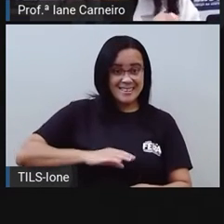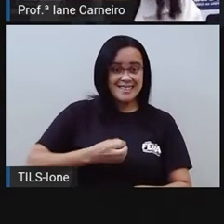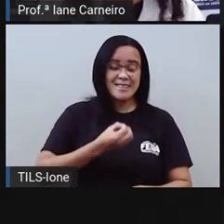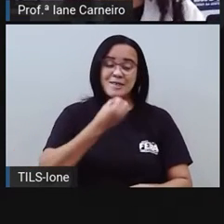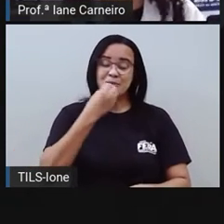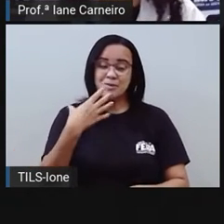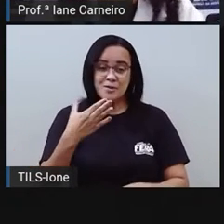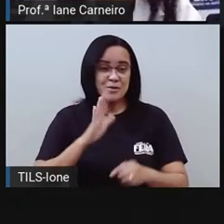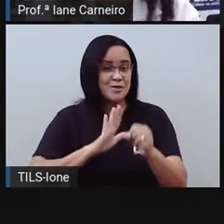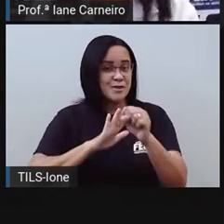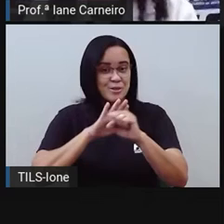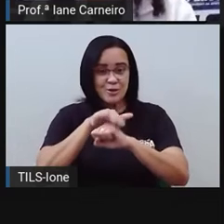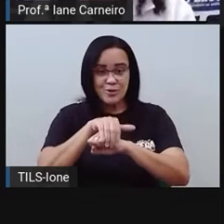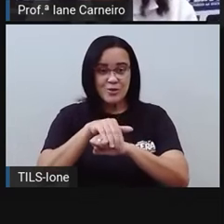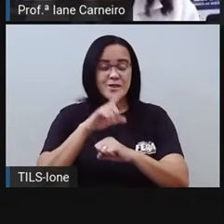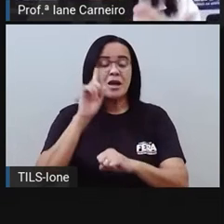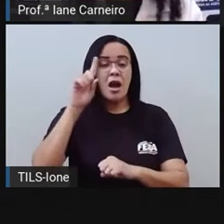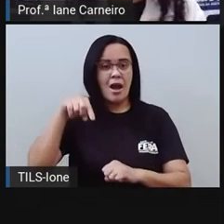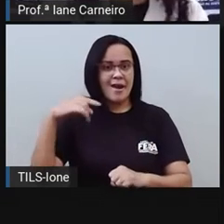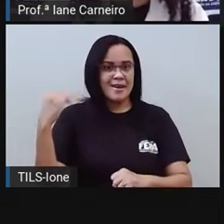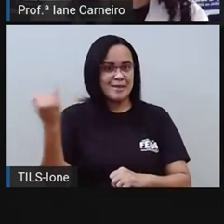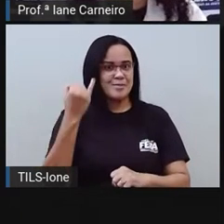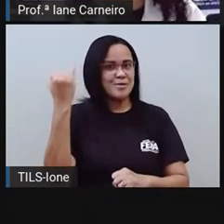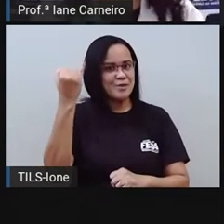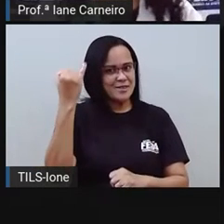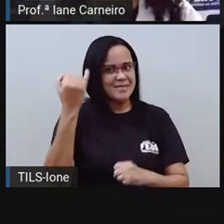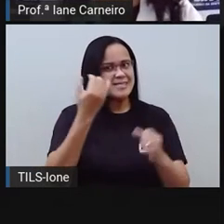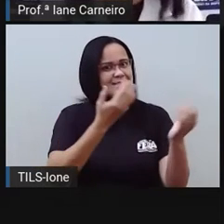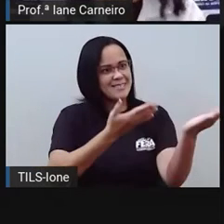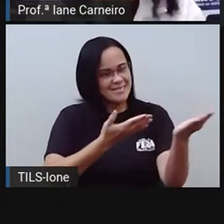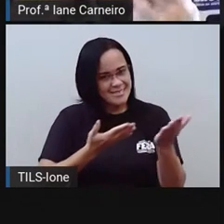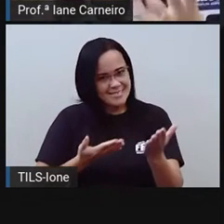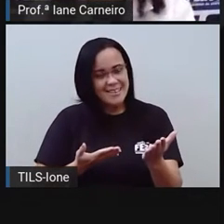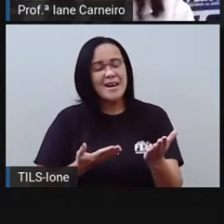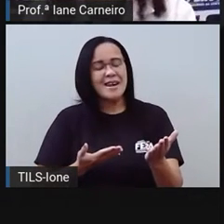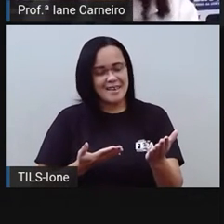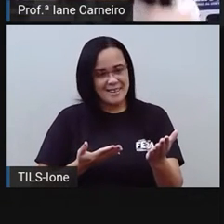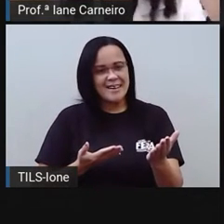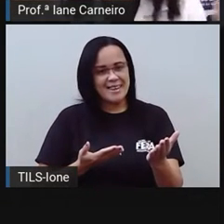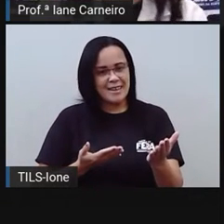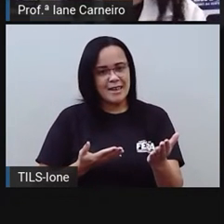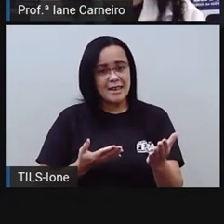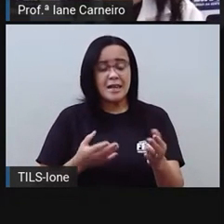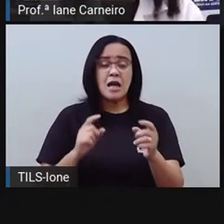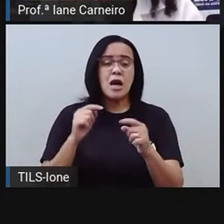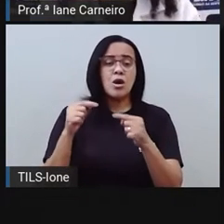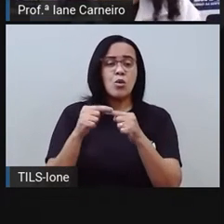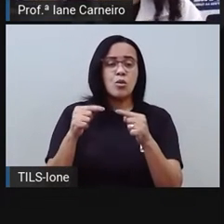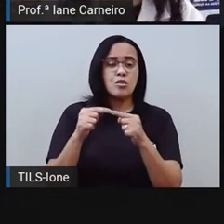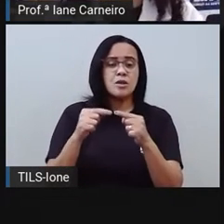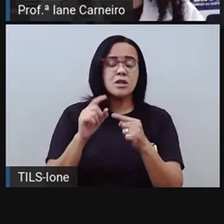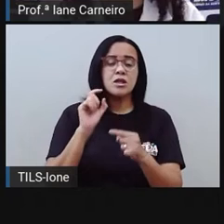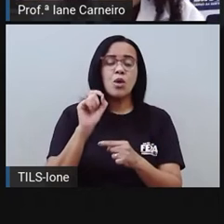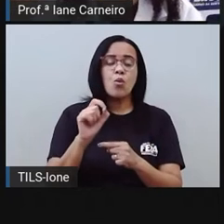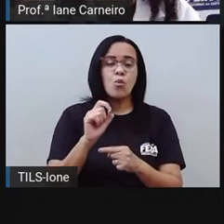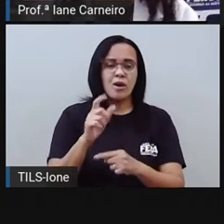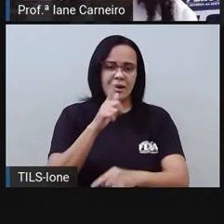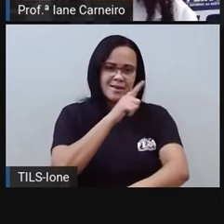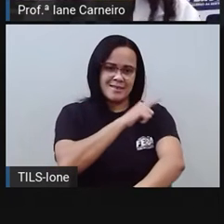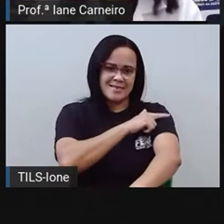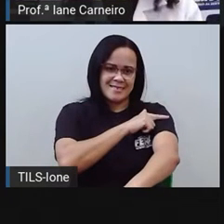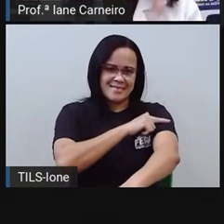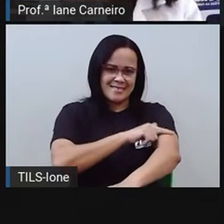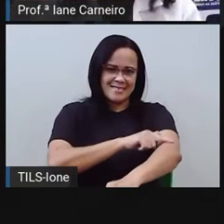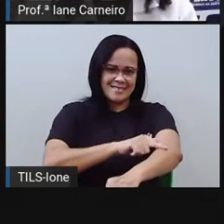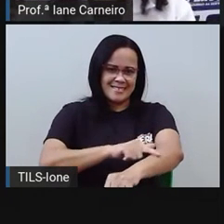você chegou num ambiente, você precisa cumprimentar quem estava ali, né? Dando bom dia, saudando a pessoa, dando bom dia, boa tarde, boa